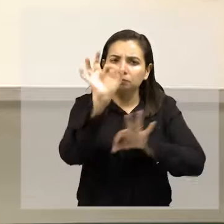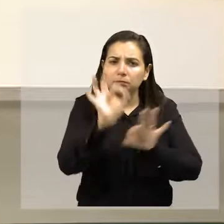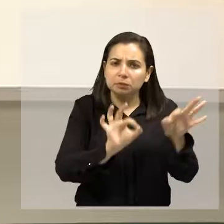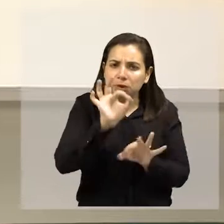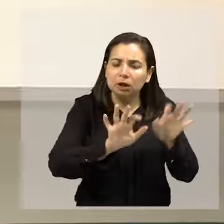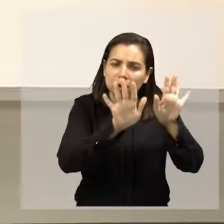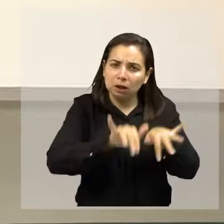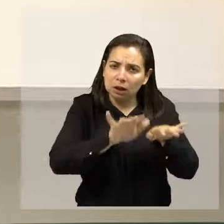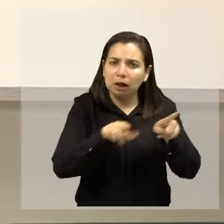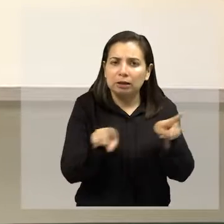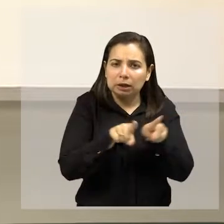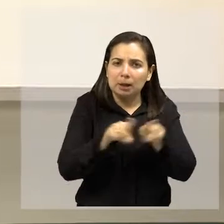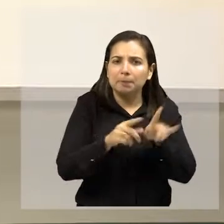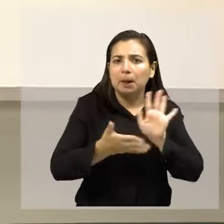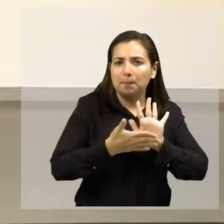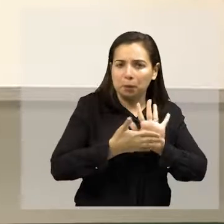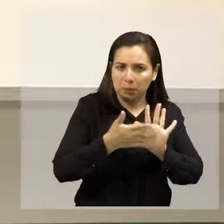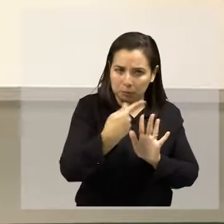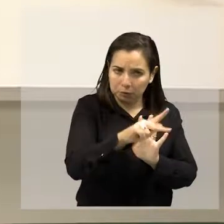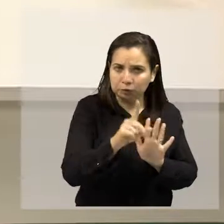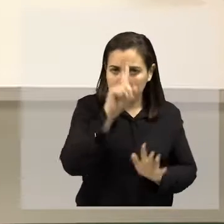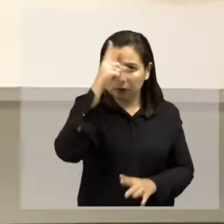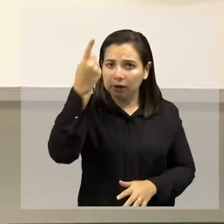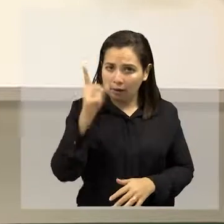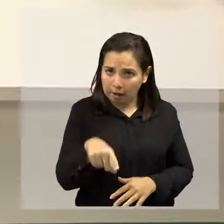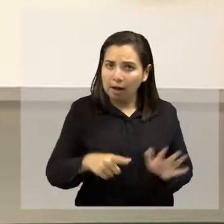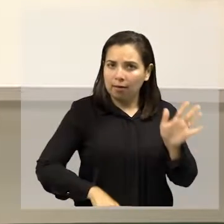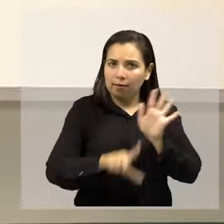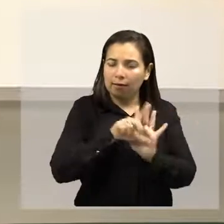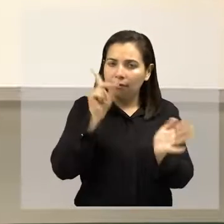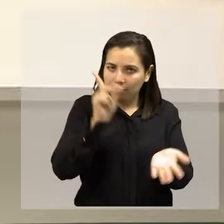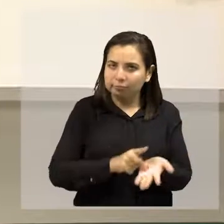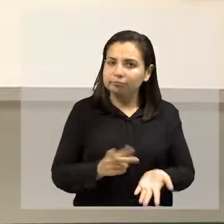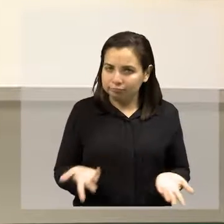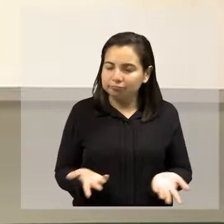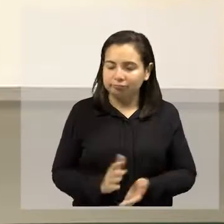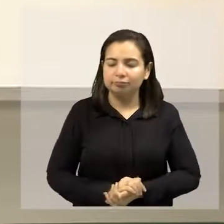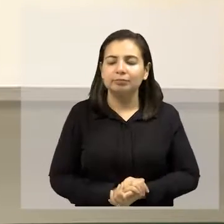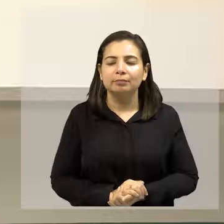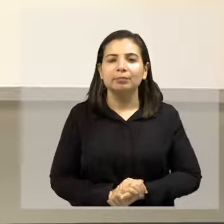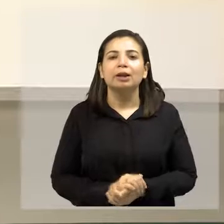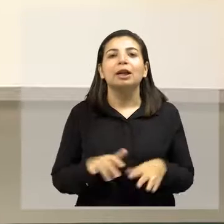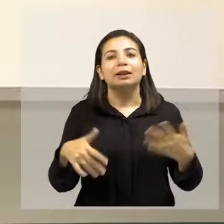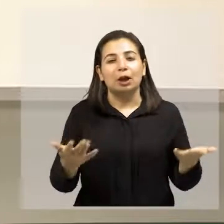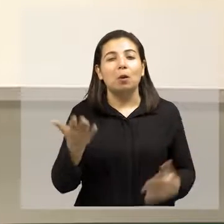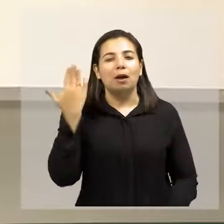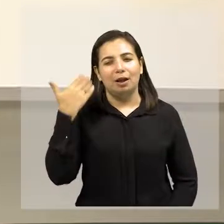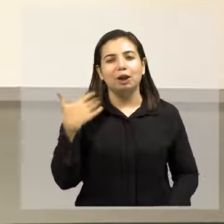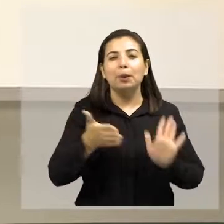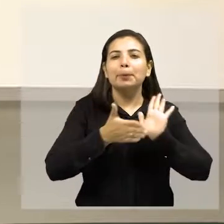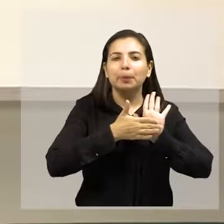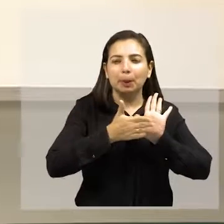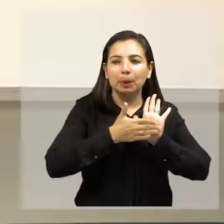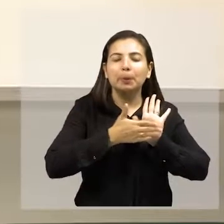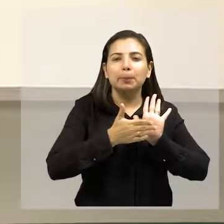senhor foi relator dessa proposta, né? É verdade. Desta lei e desta realidade. Antes de ser uma proposta, né, a gente fez